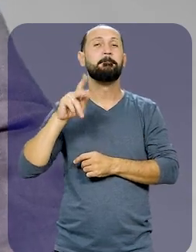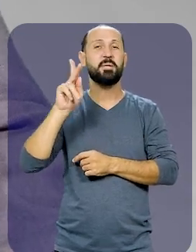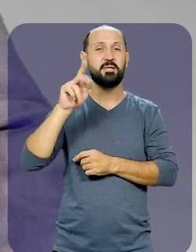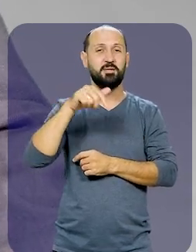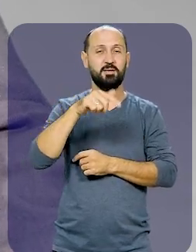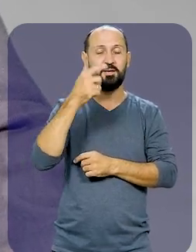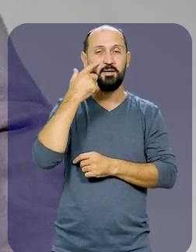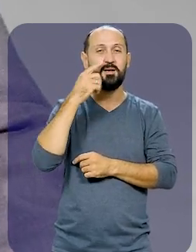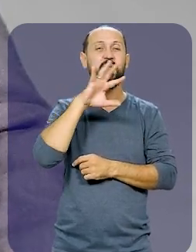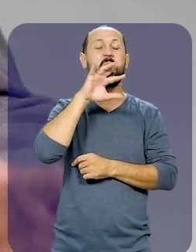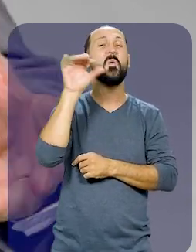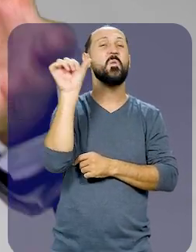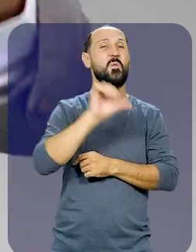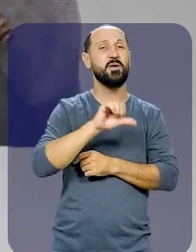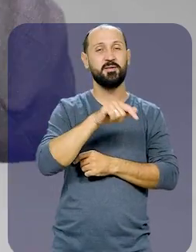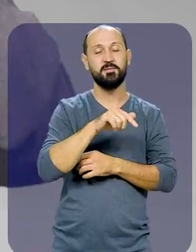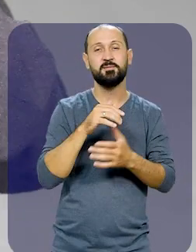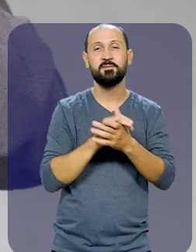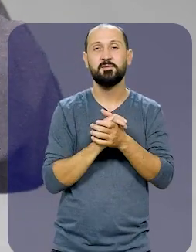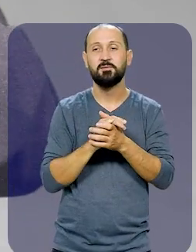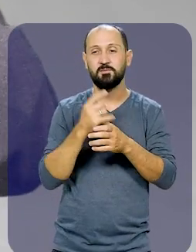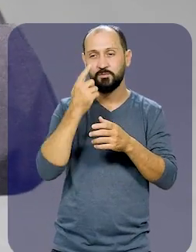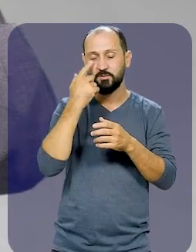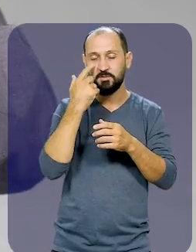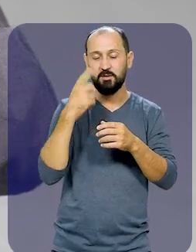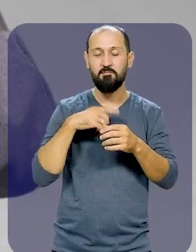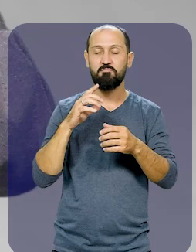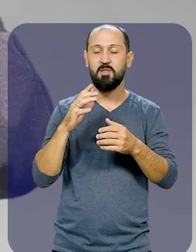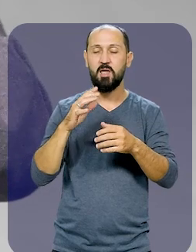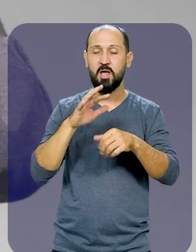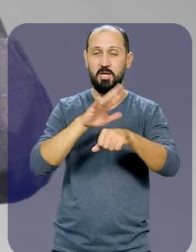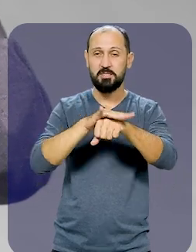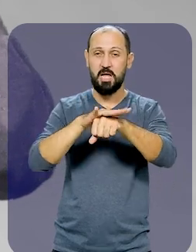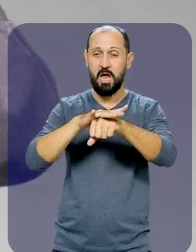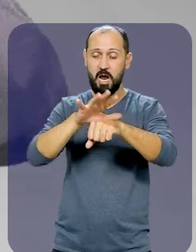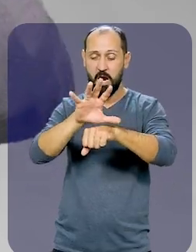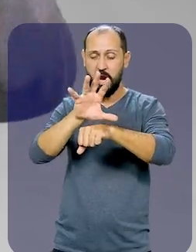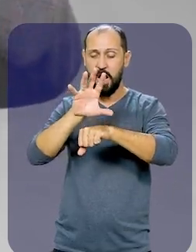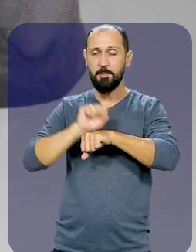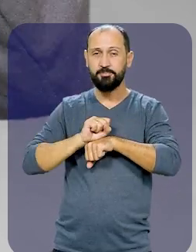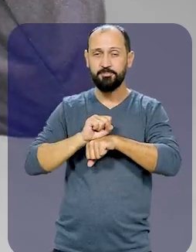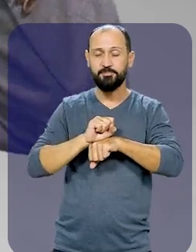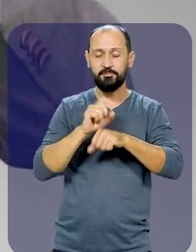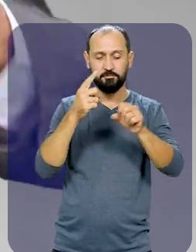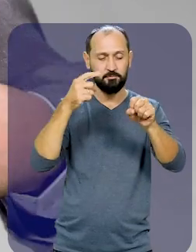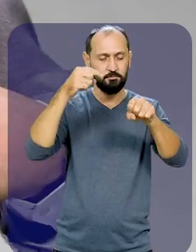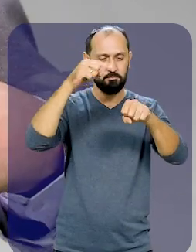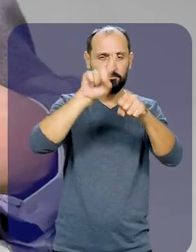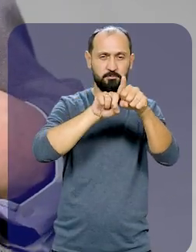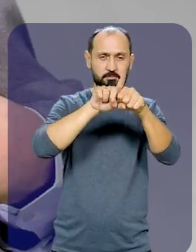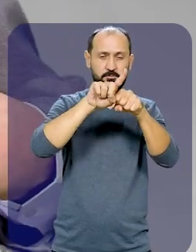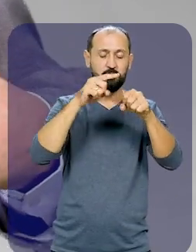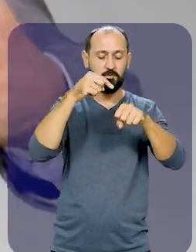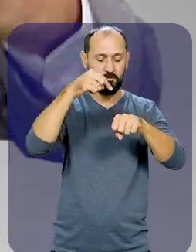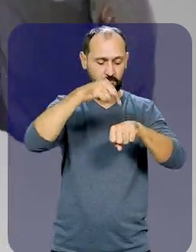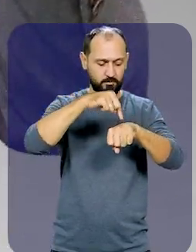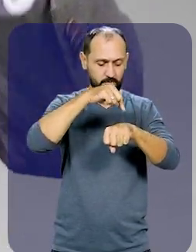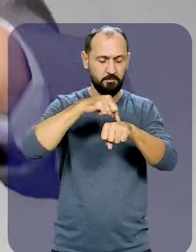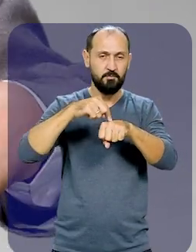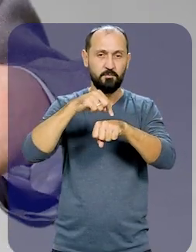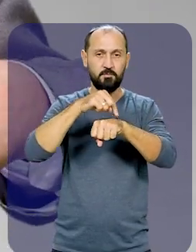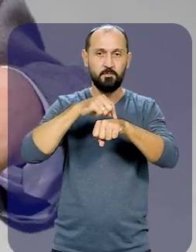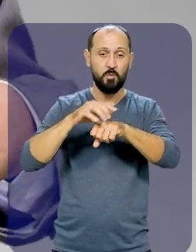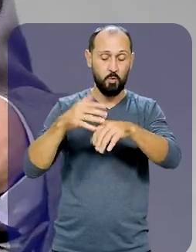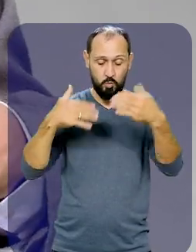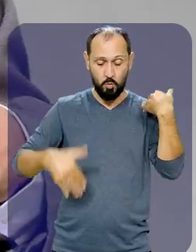o vilão da história. Quando você pega a Covid, essa proteína spike causa uma grande inflamação no